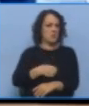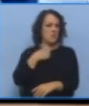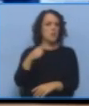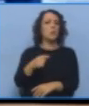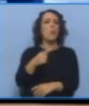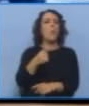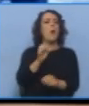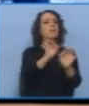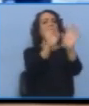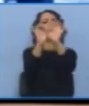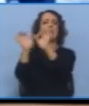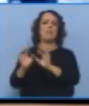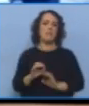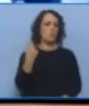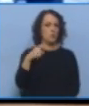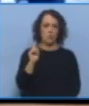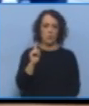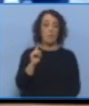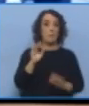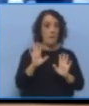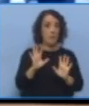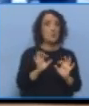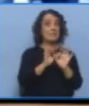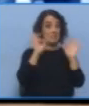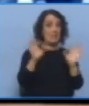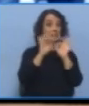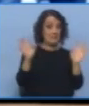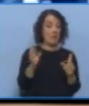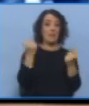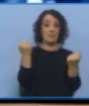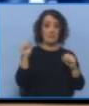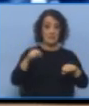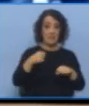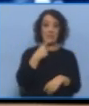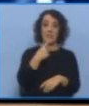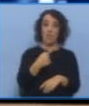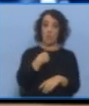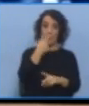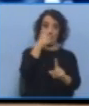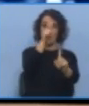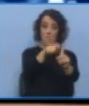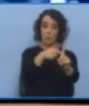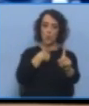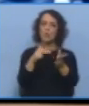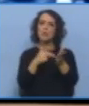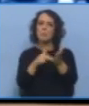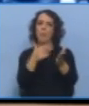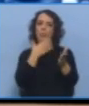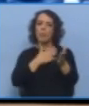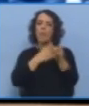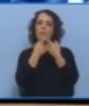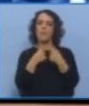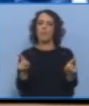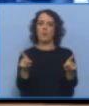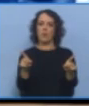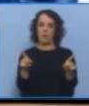comum. Agora, o que é comum é dizer-se que de esta pessoa eu espero mais. Eu espero algo de diferente.